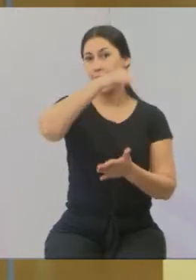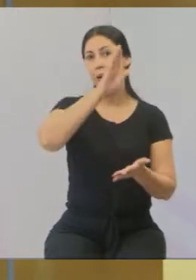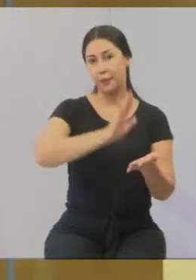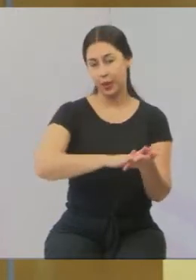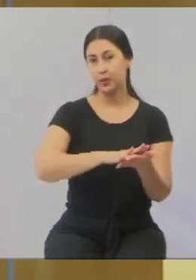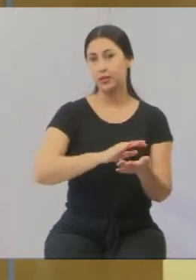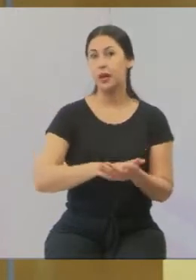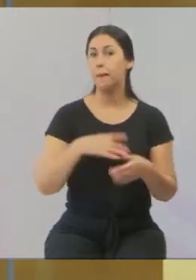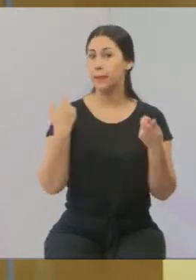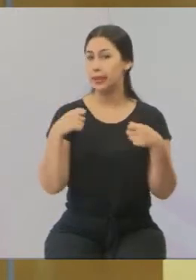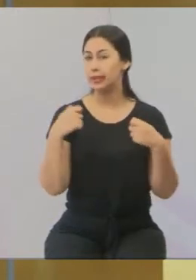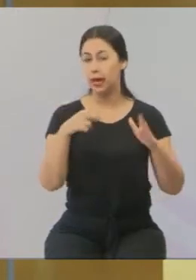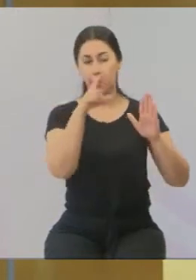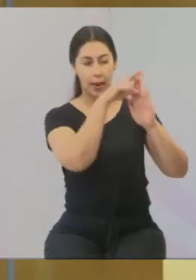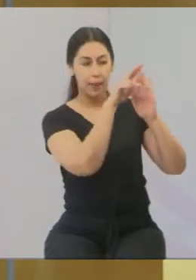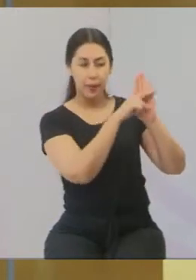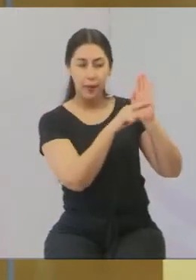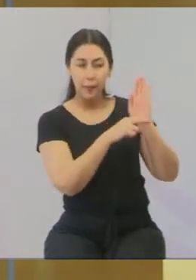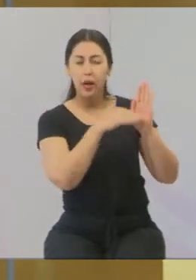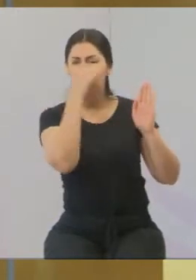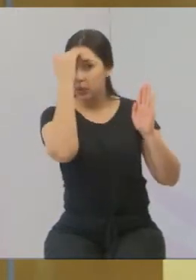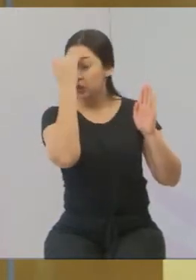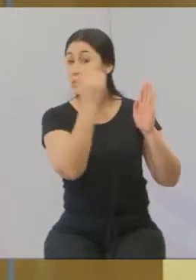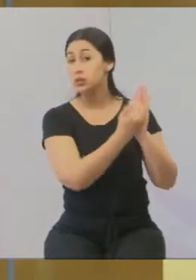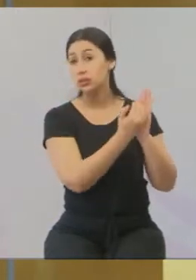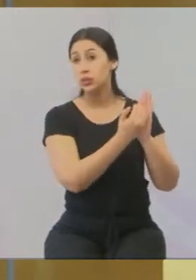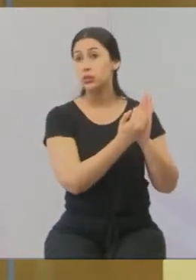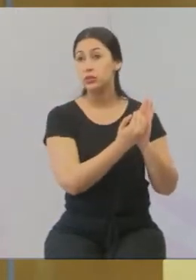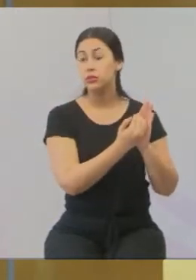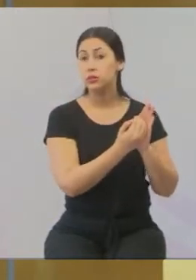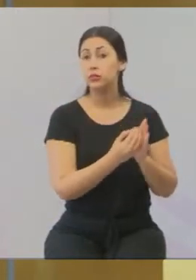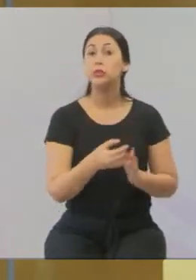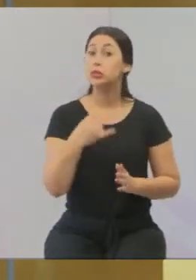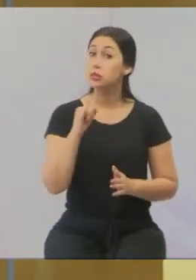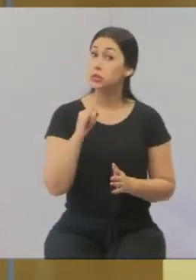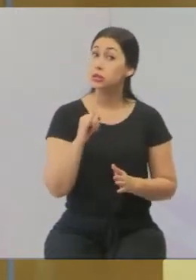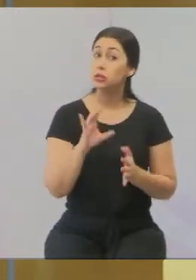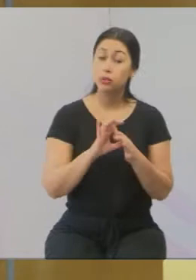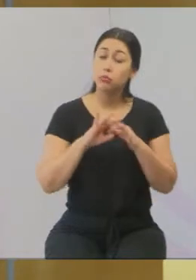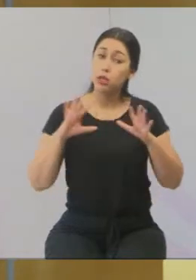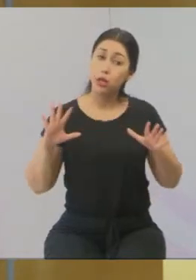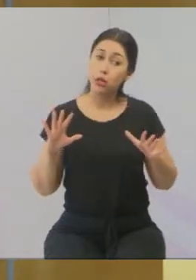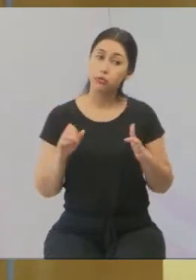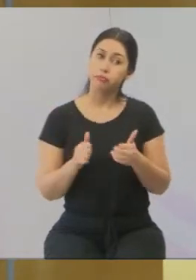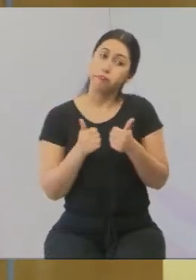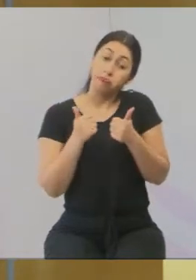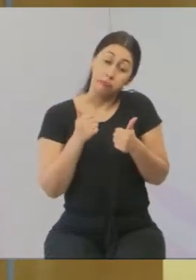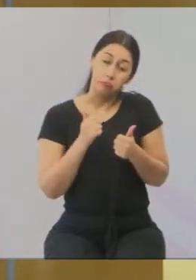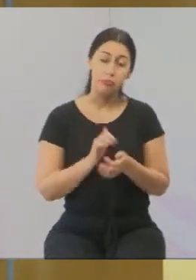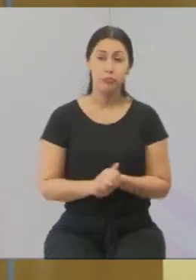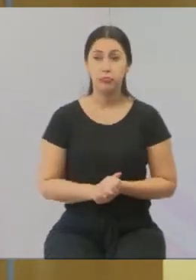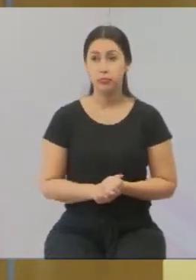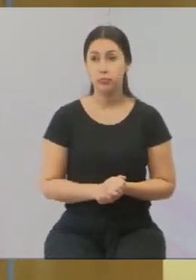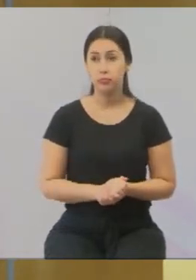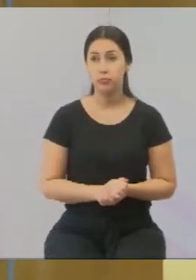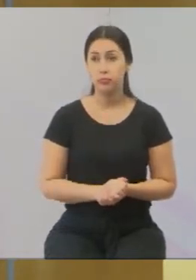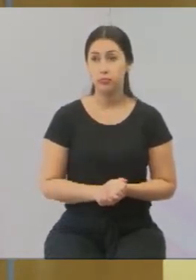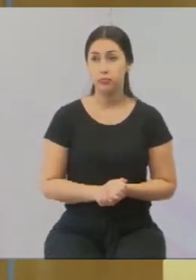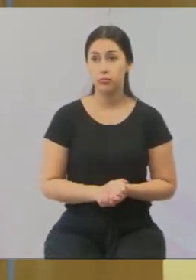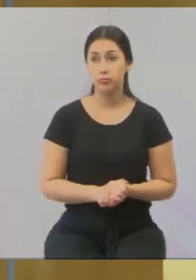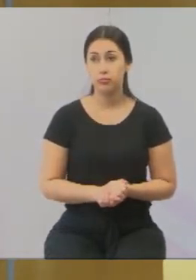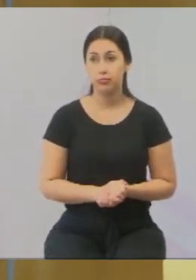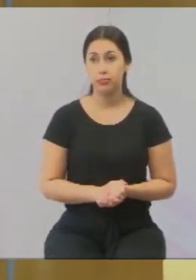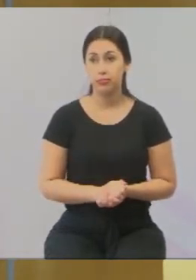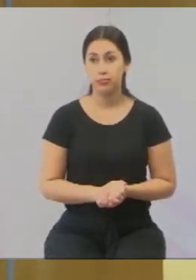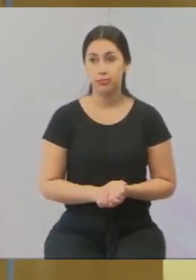regra, se de fato estão deixando passar batido ou se é autorizado. Se for autorizado, esse vereador não estará mais